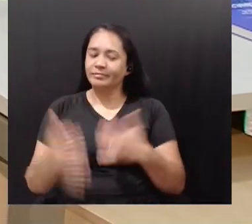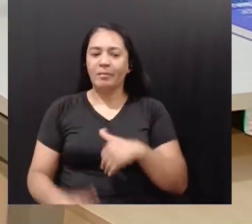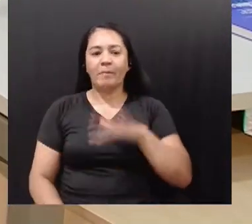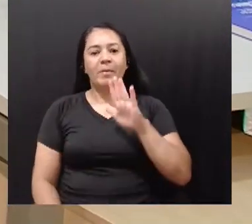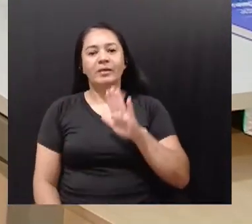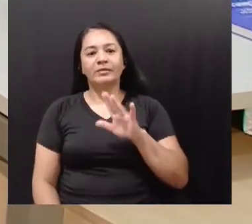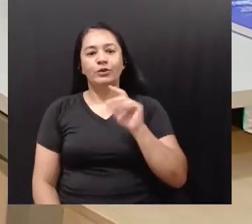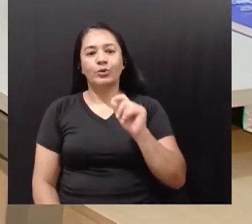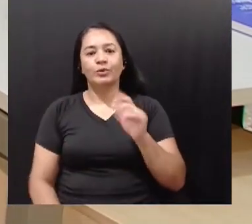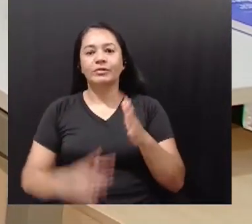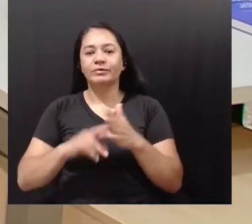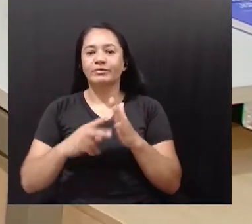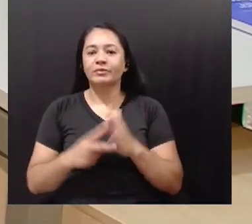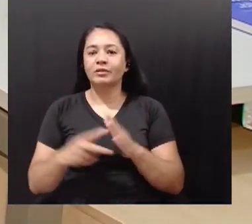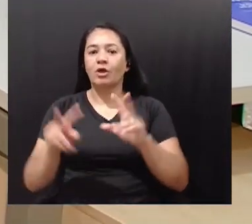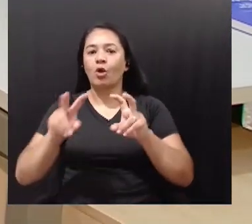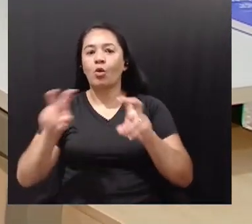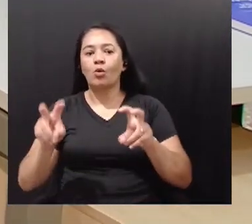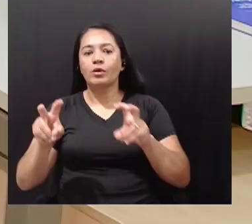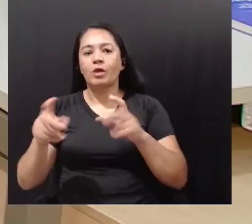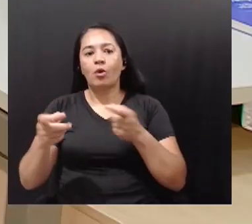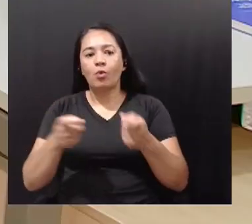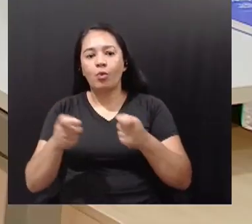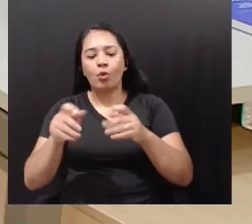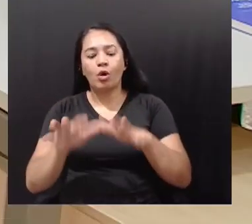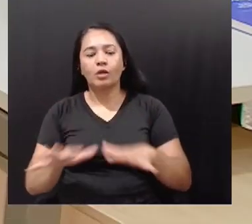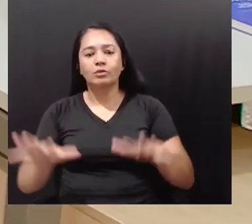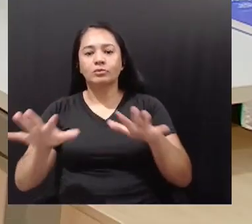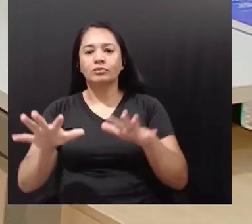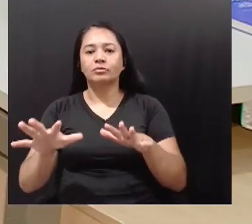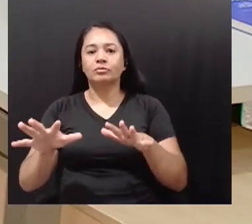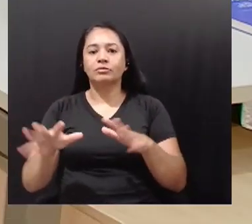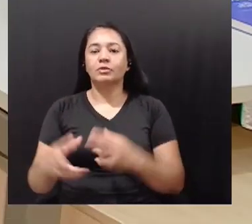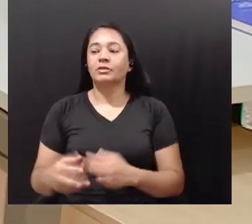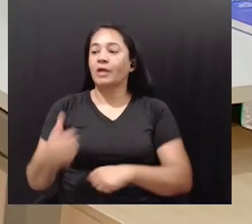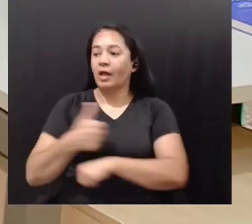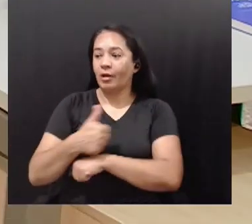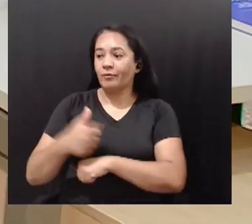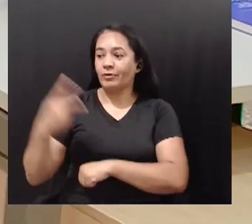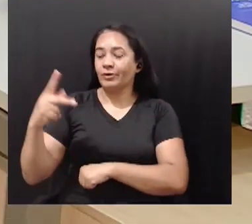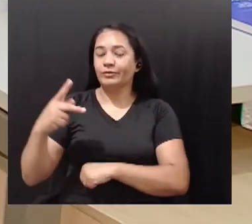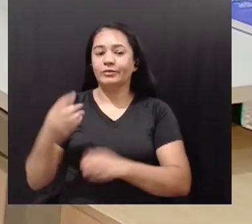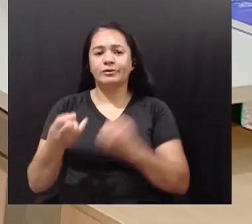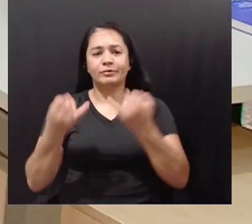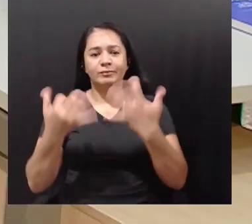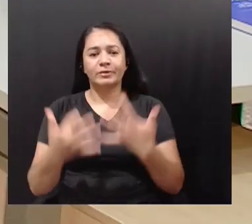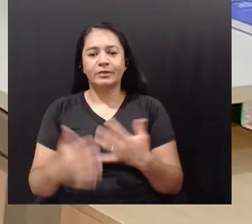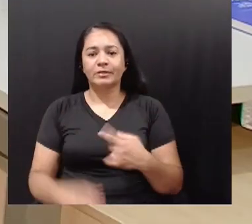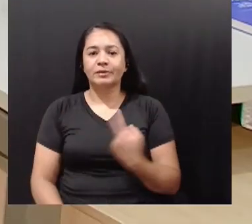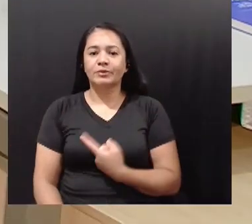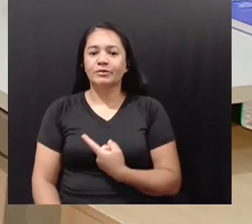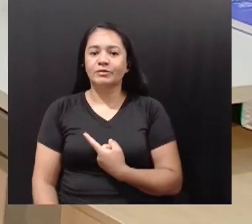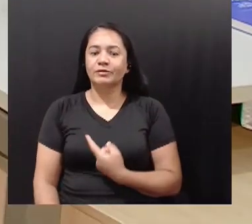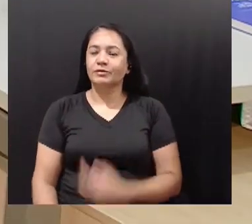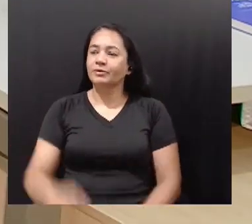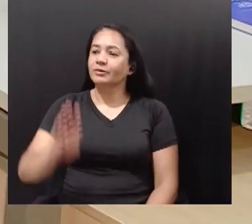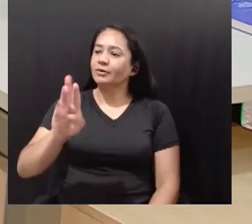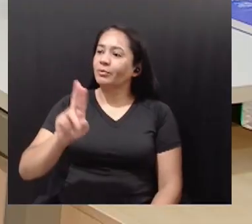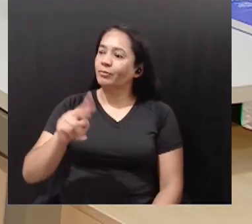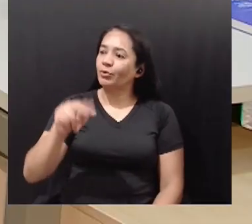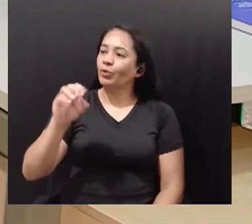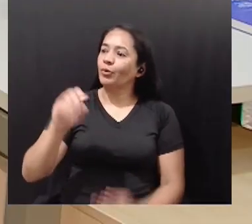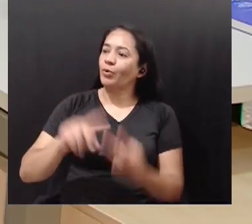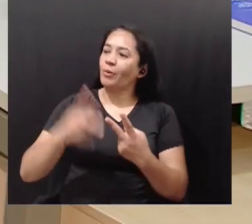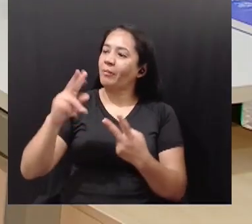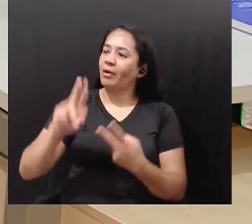gente, né, sobre a função da Controladoria Geral, a função dos cargos dele, explicar um pouco mais para a gente. Bruno, Paulo, muito obrigado pela disponibilidade